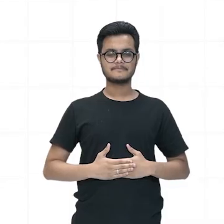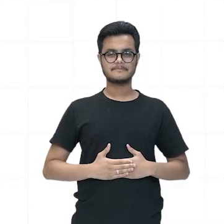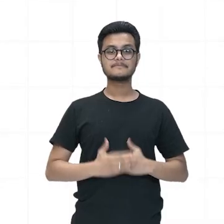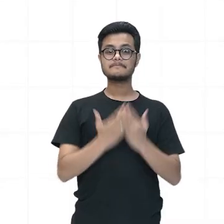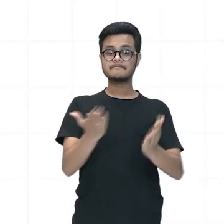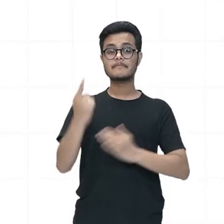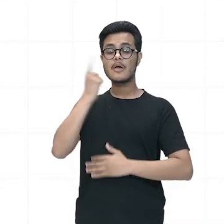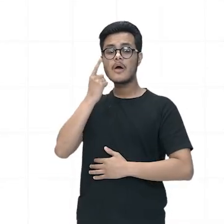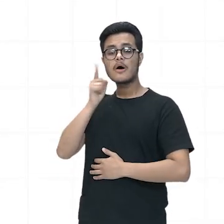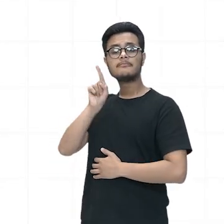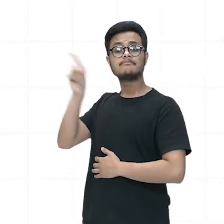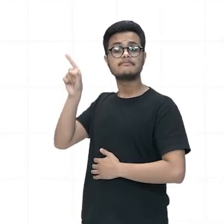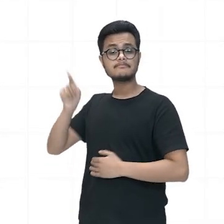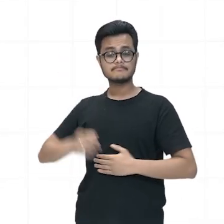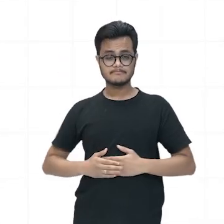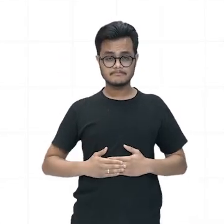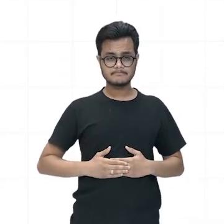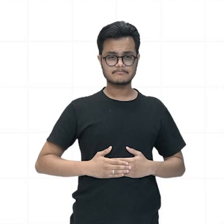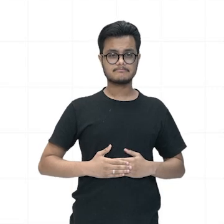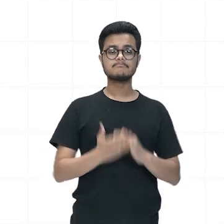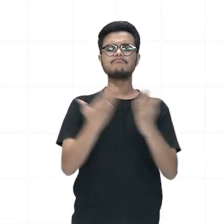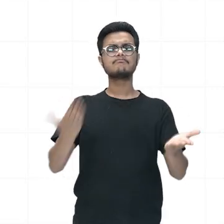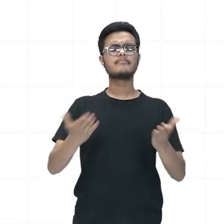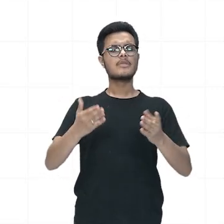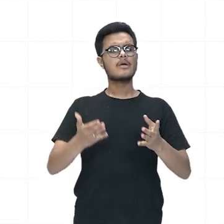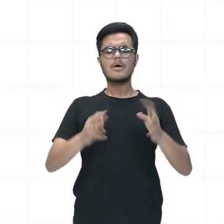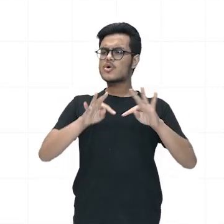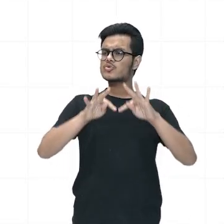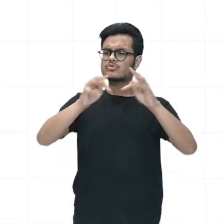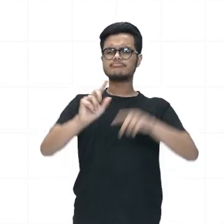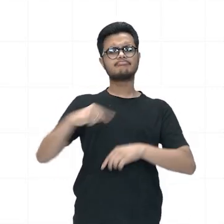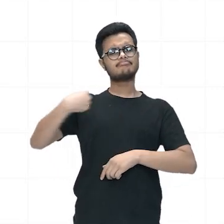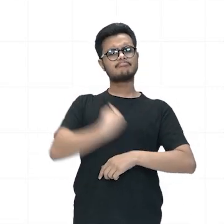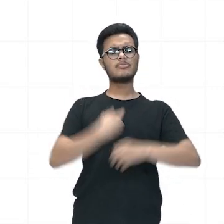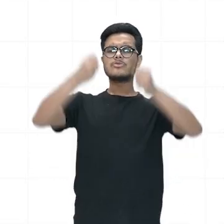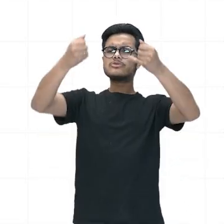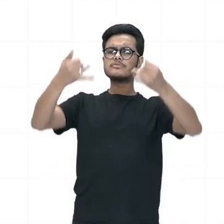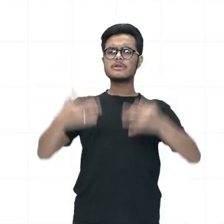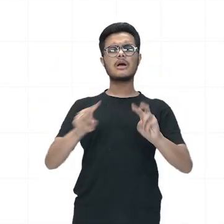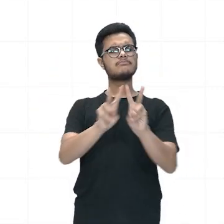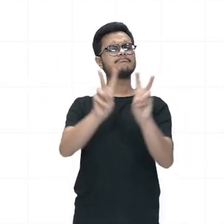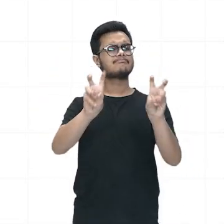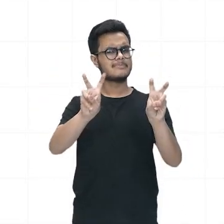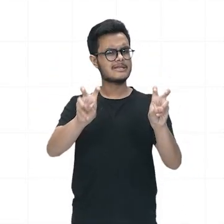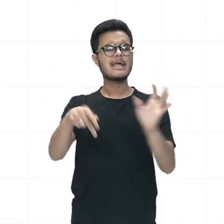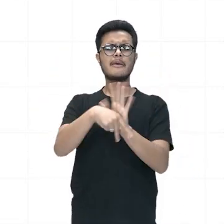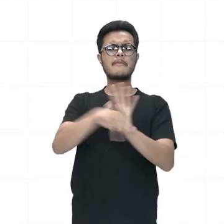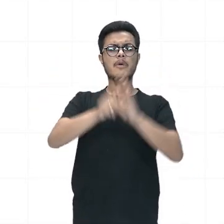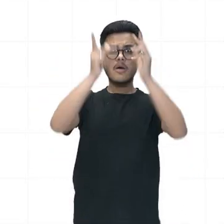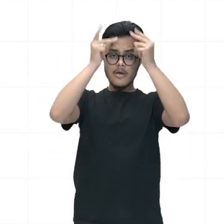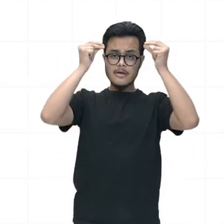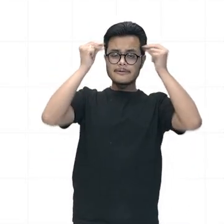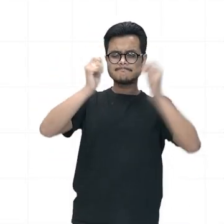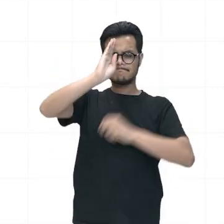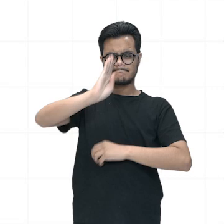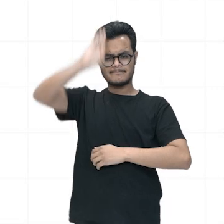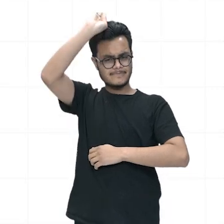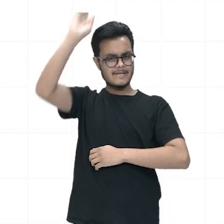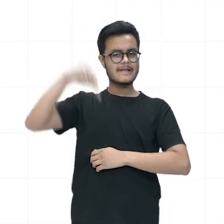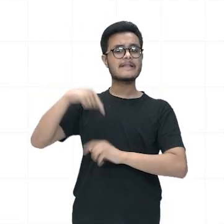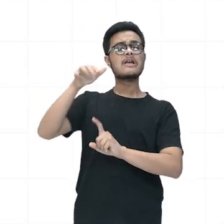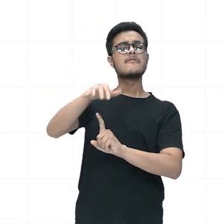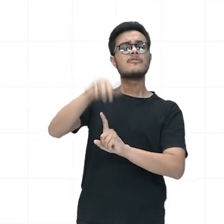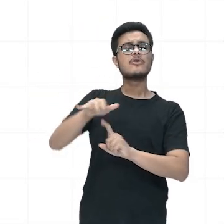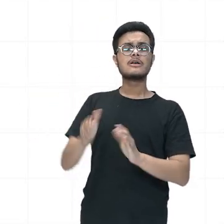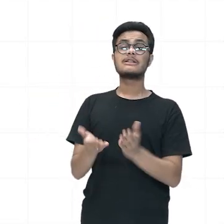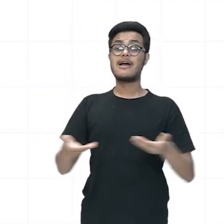então vamos desvendar aí um pouco dessa história. Quando a gente fala sobre esse mundo greco-romano, nossa, nós temos a influência ainda no